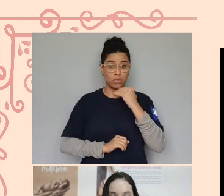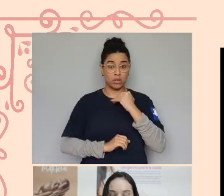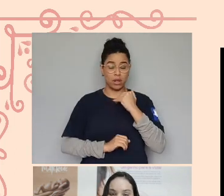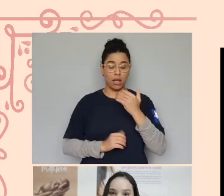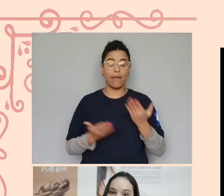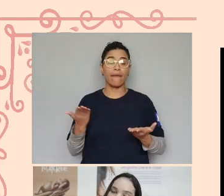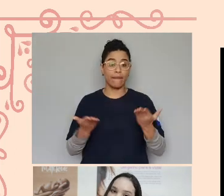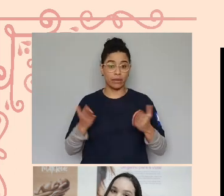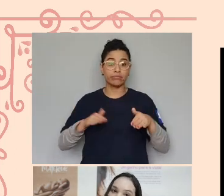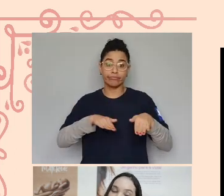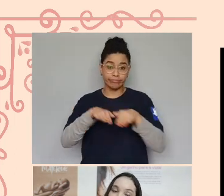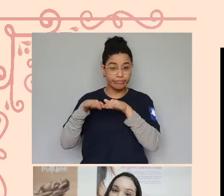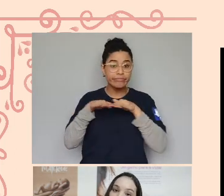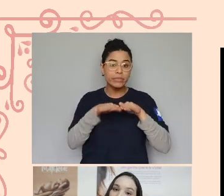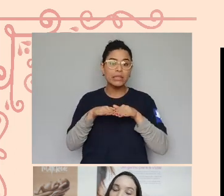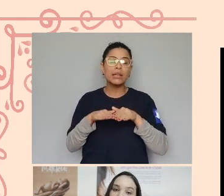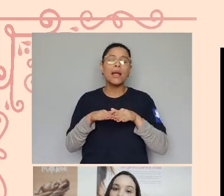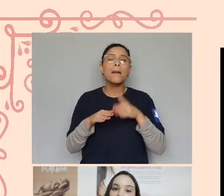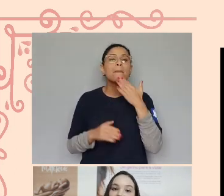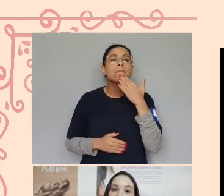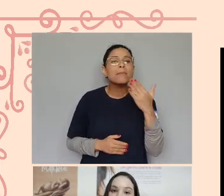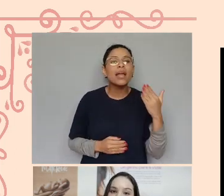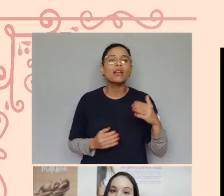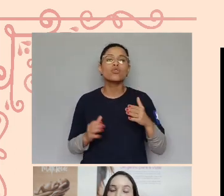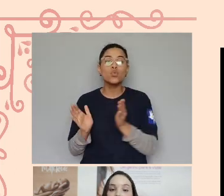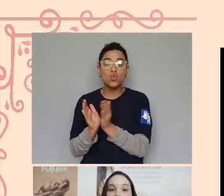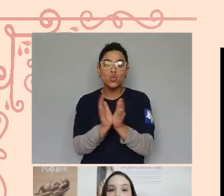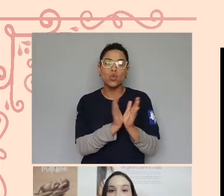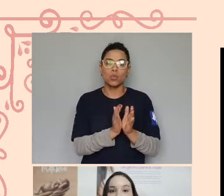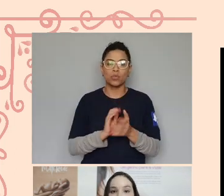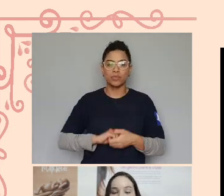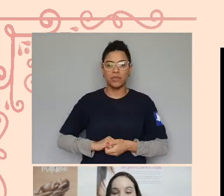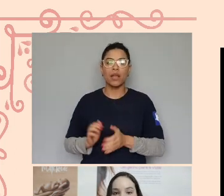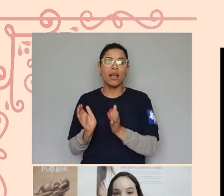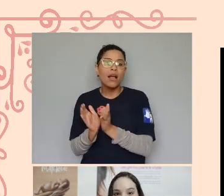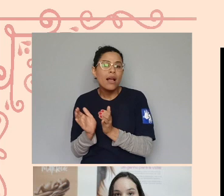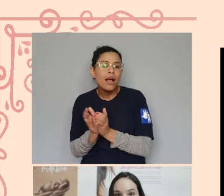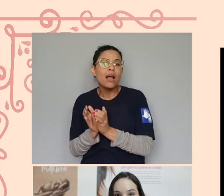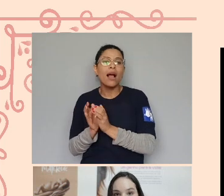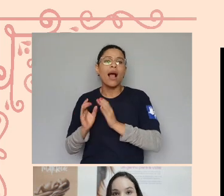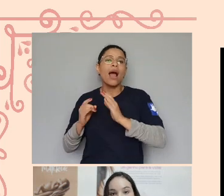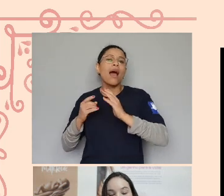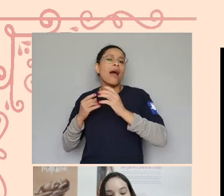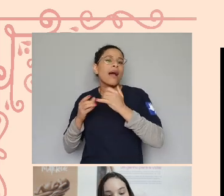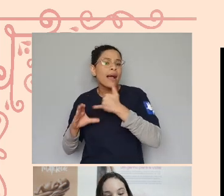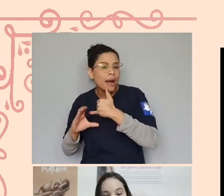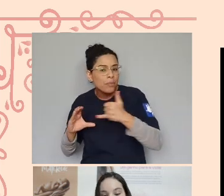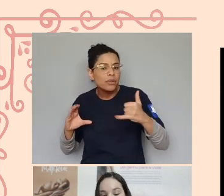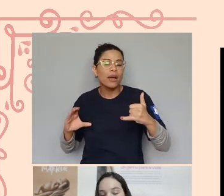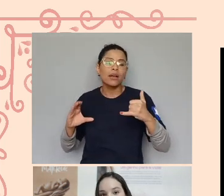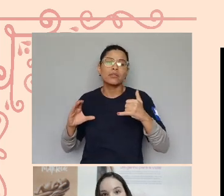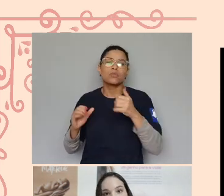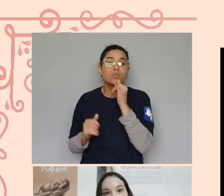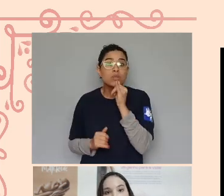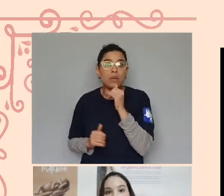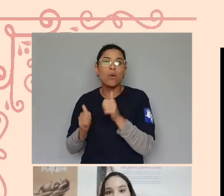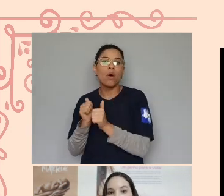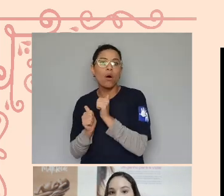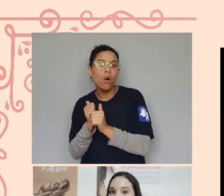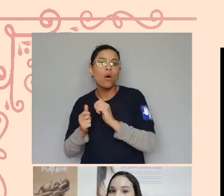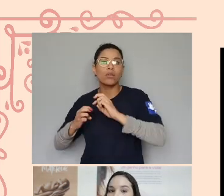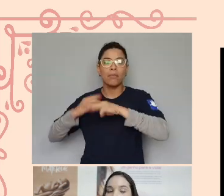equilibrada. A gente sempre pede para ter um alimento de cada grupo. Um alimento da família dos carboidratos, que seria o